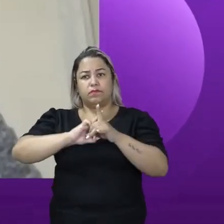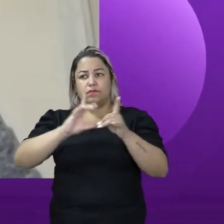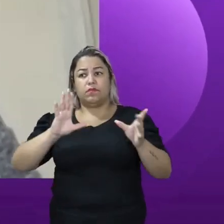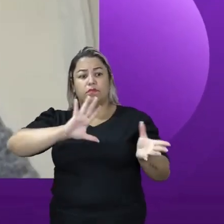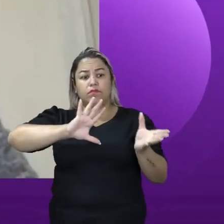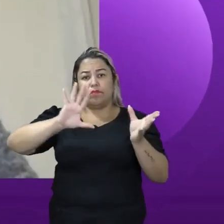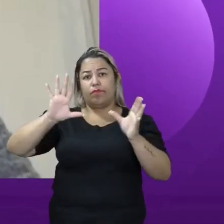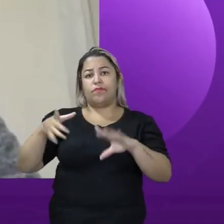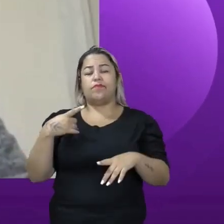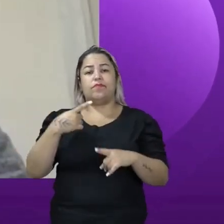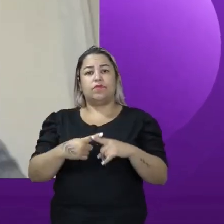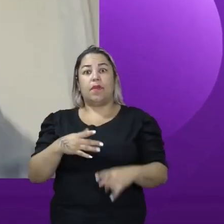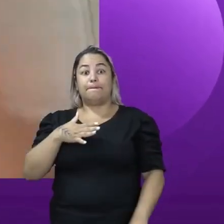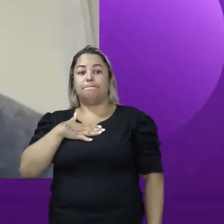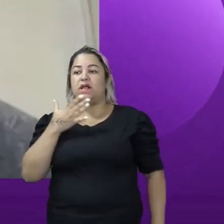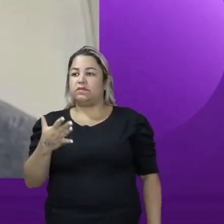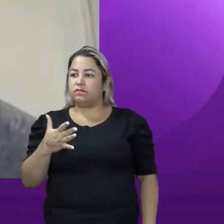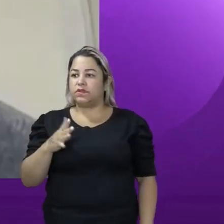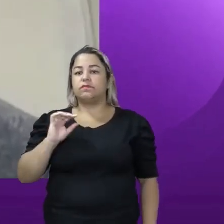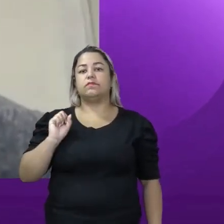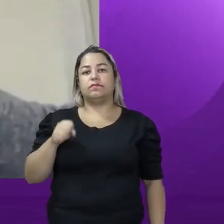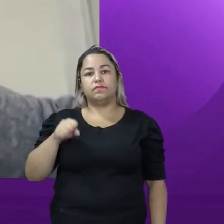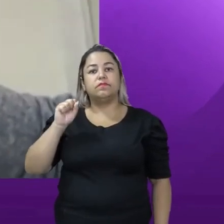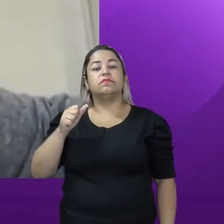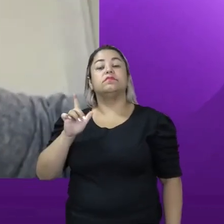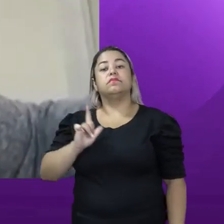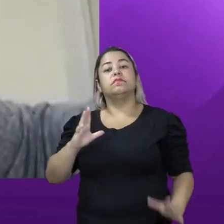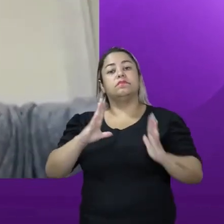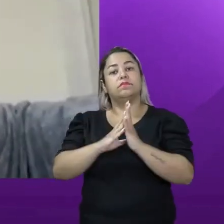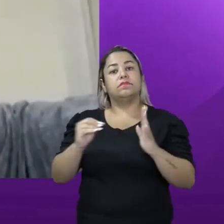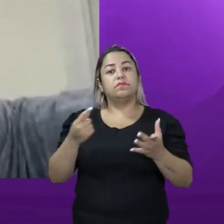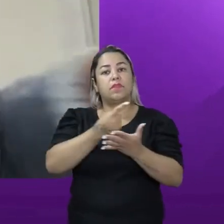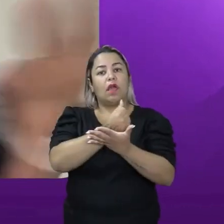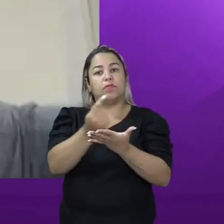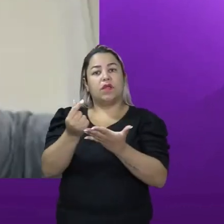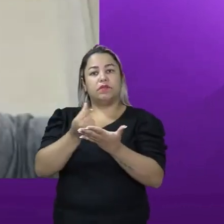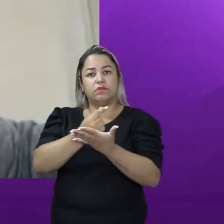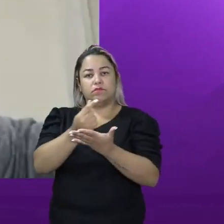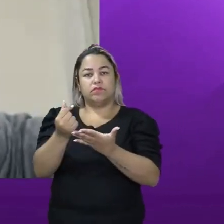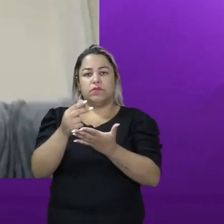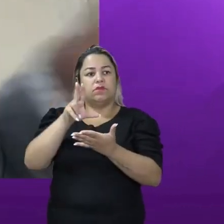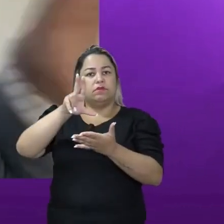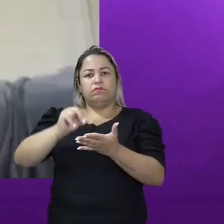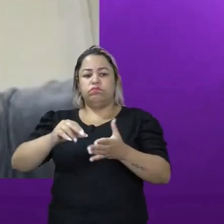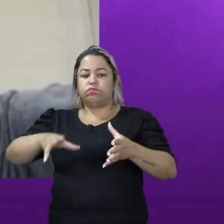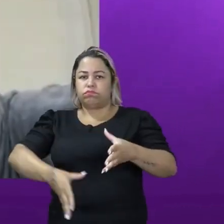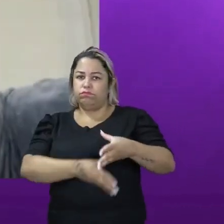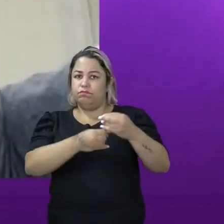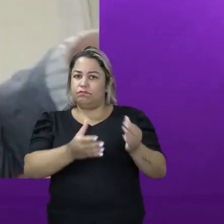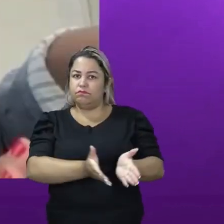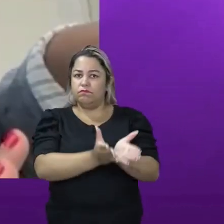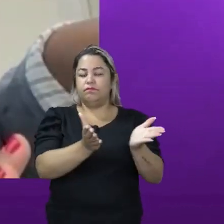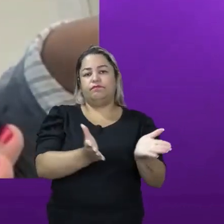climática mais inclusiva, porque, pasme, é claro que existe um modelo de capitalismo, que não insere os mais pobres, e isso é um